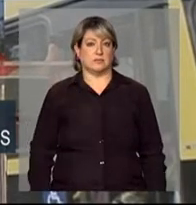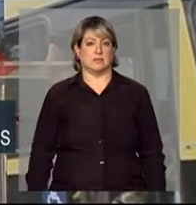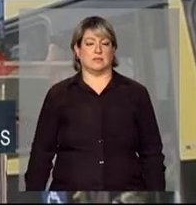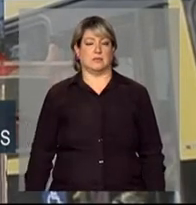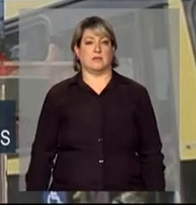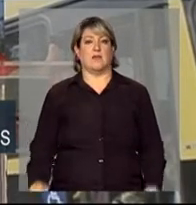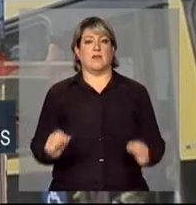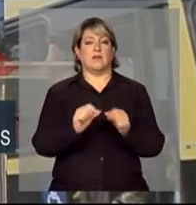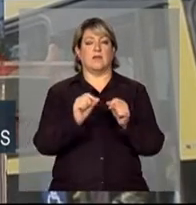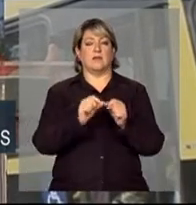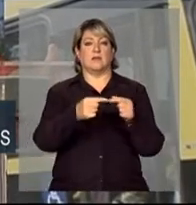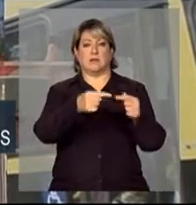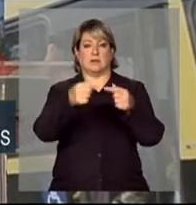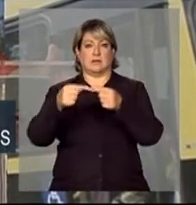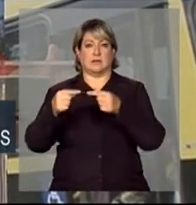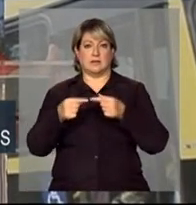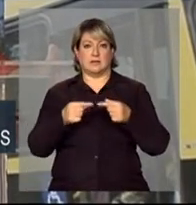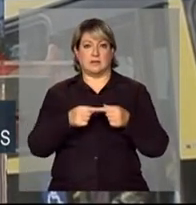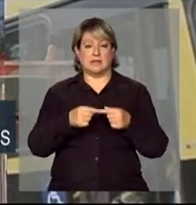ligações